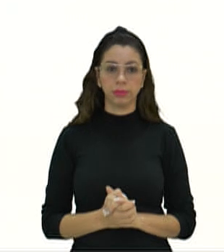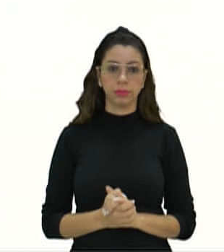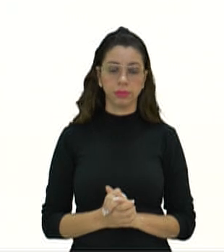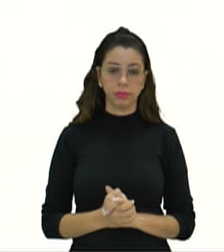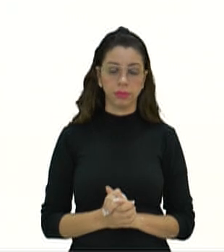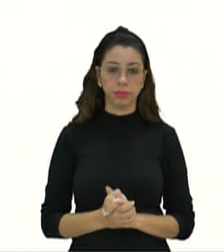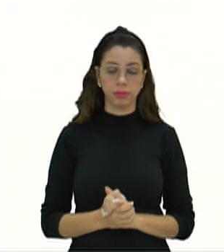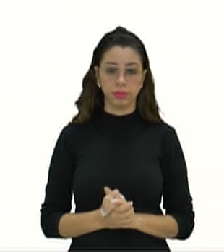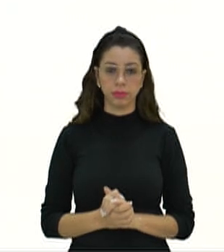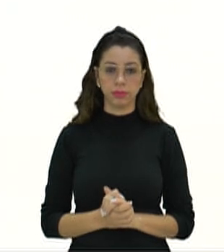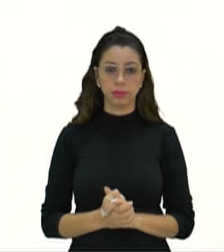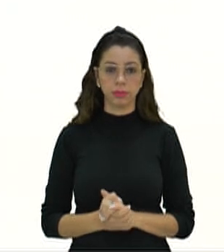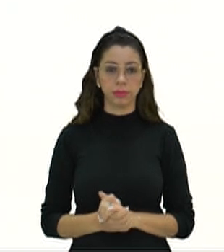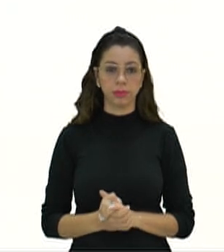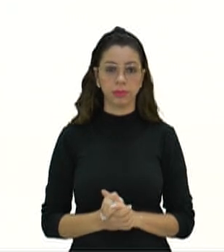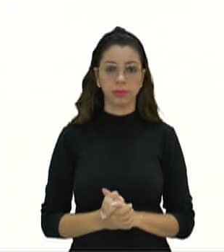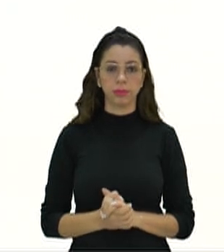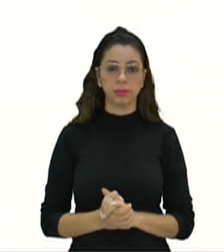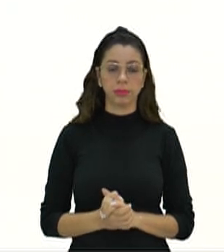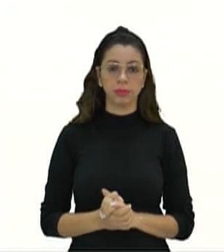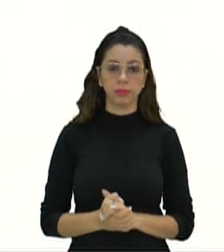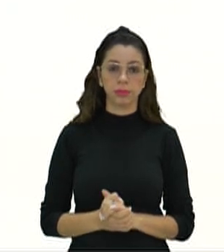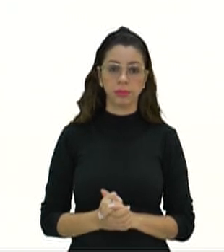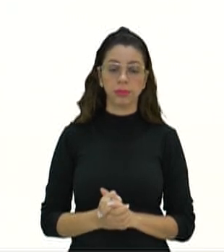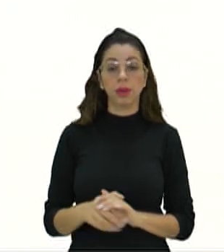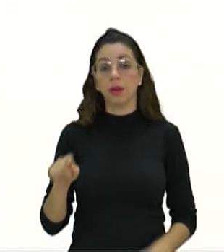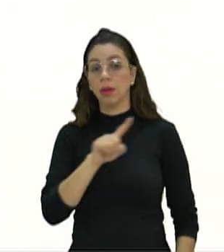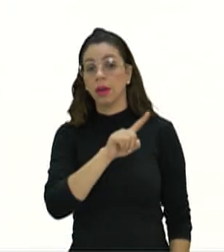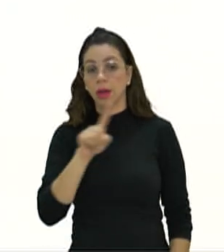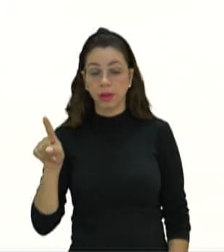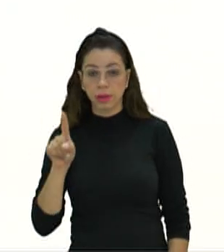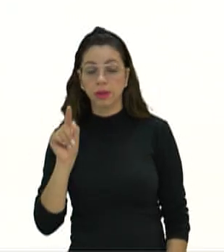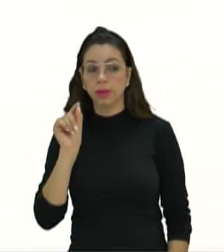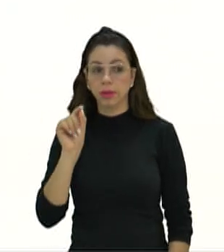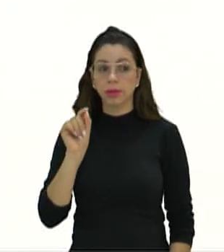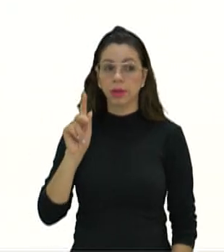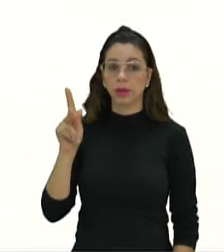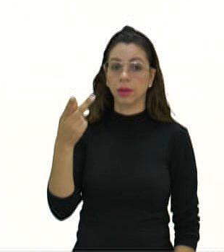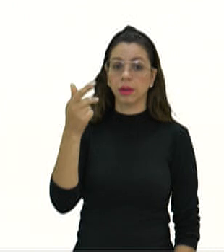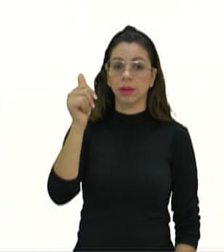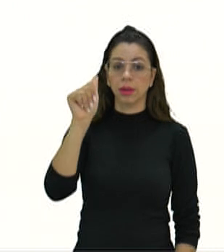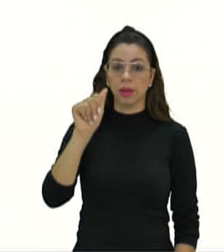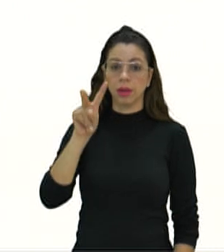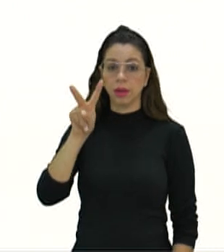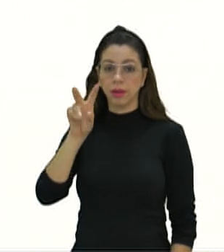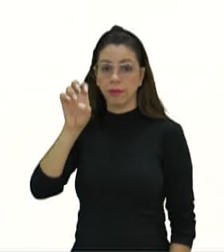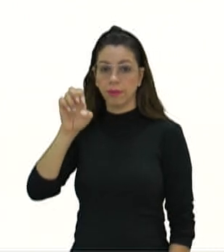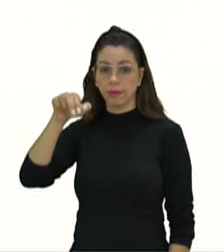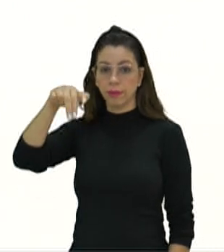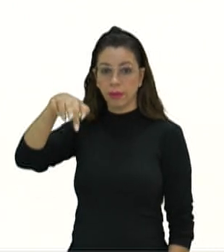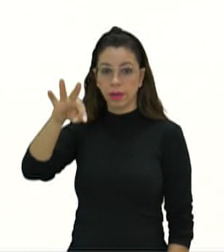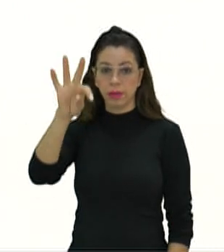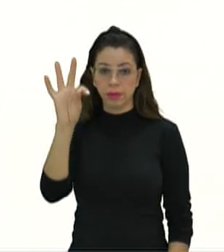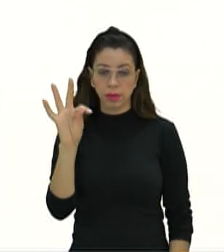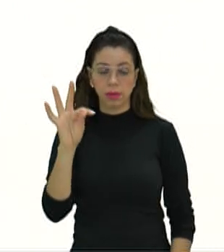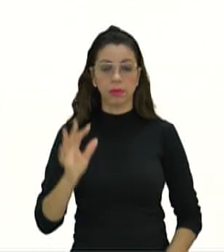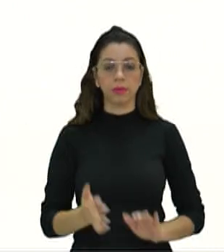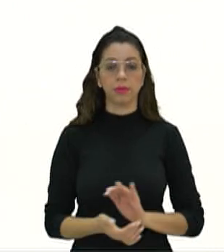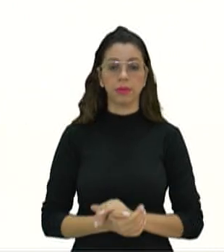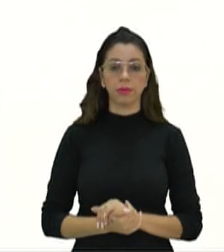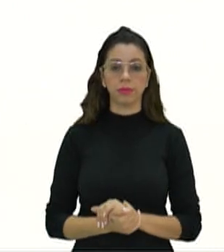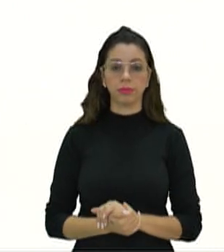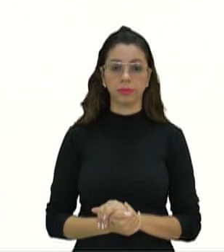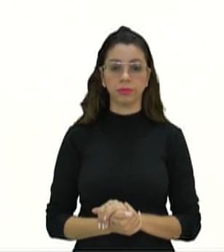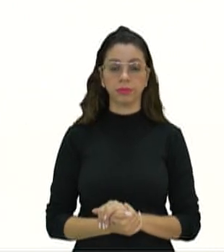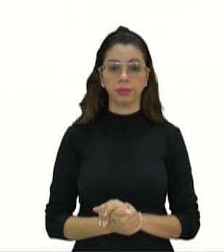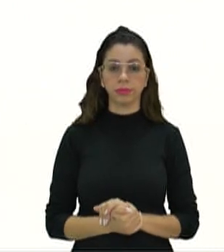haven't visited my relatives. Então, a negativa do have, haven't. Letter D. Has David